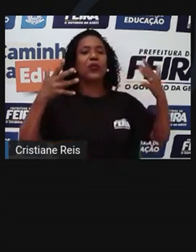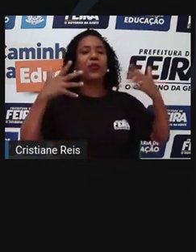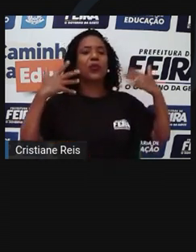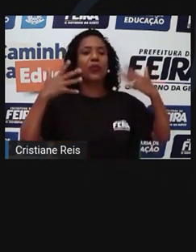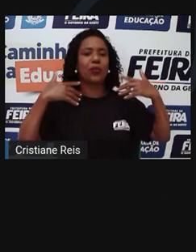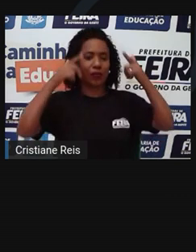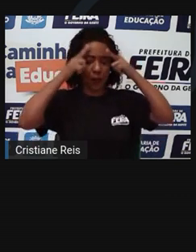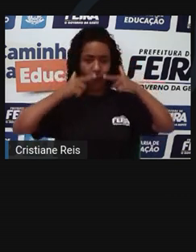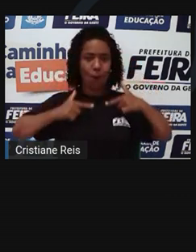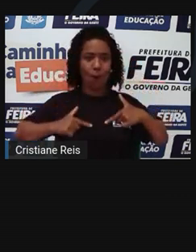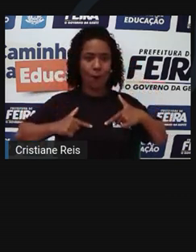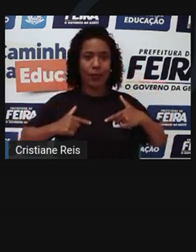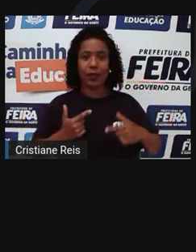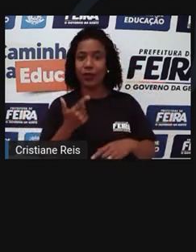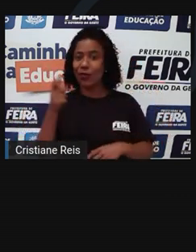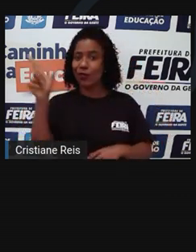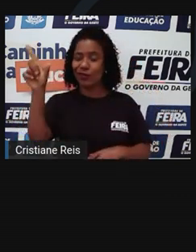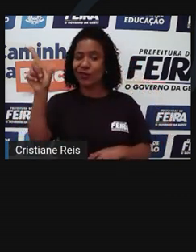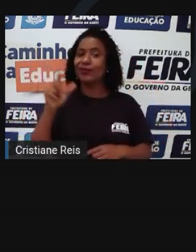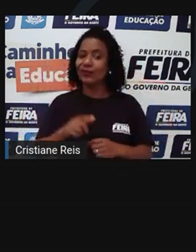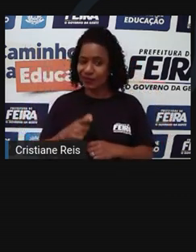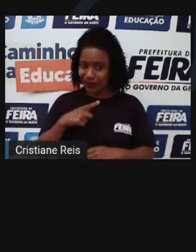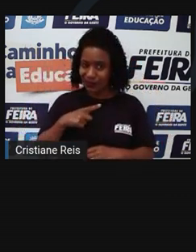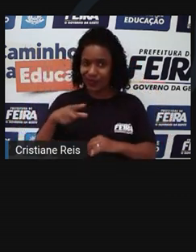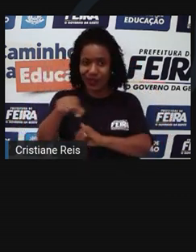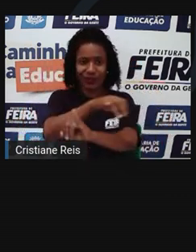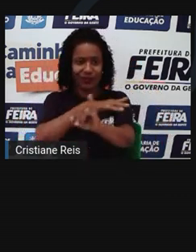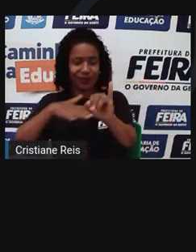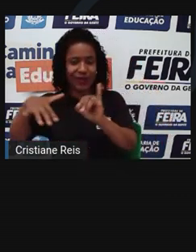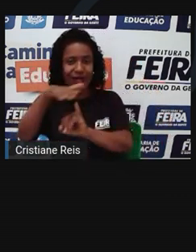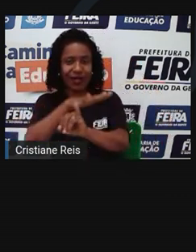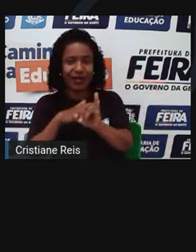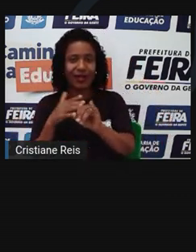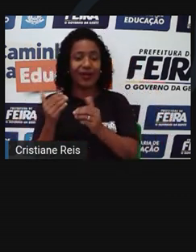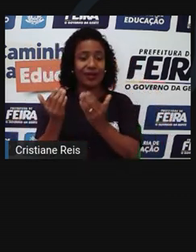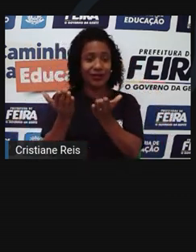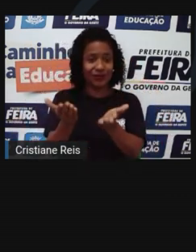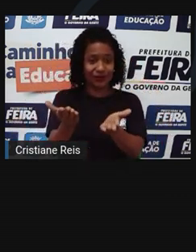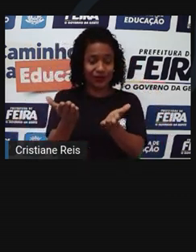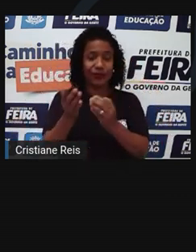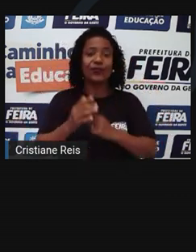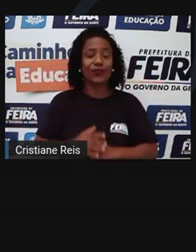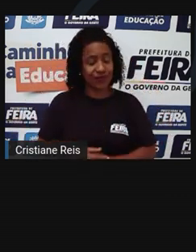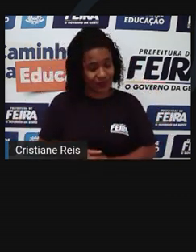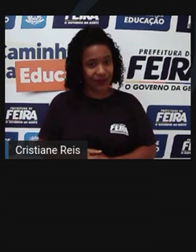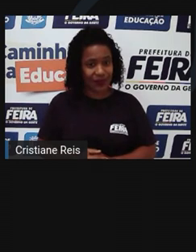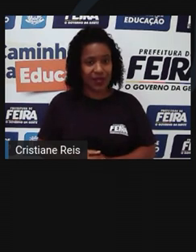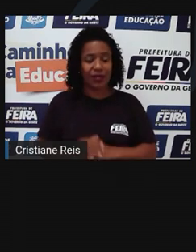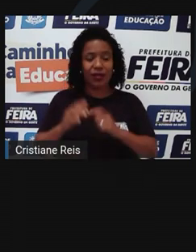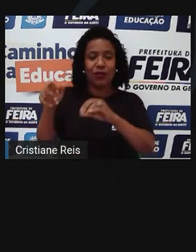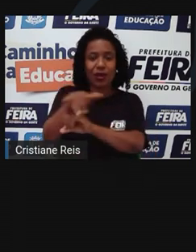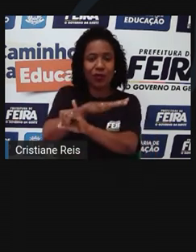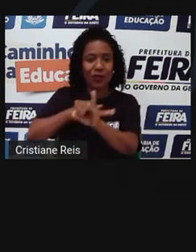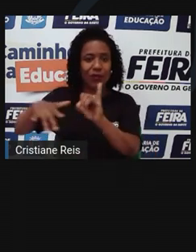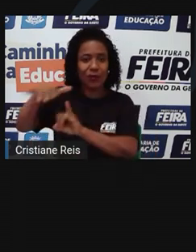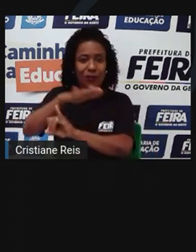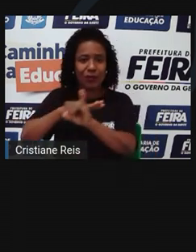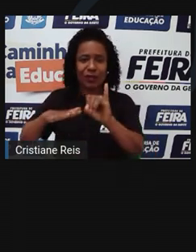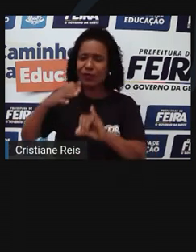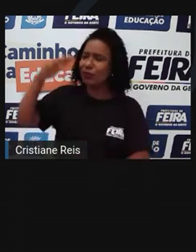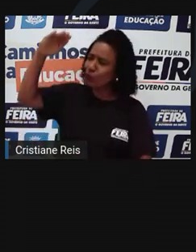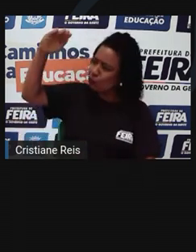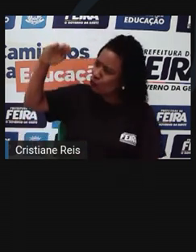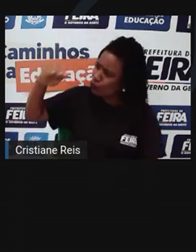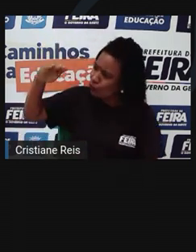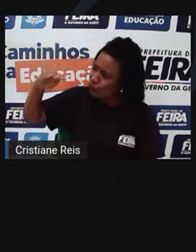Em outro lugar do Pacífico, a pequena Ilha das Flores abrigou os Homo floresienses, que, por conta dos recursos escassos da ilha, não mediam mais do que 1 metro e